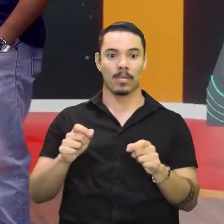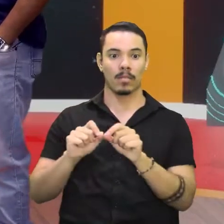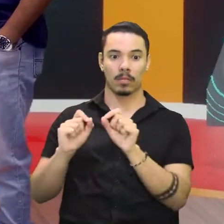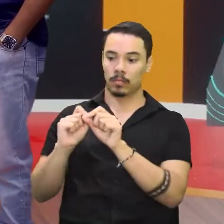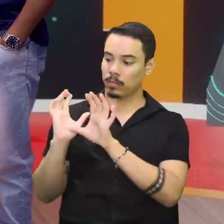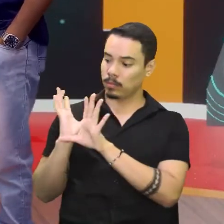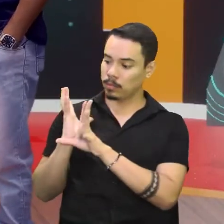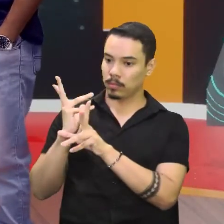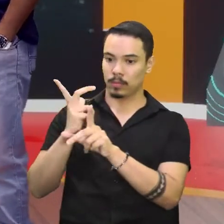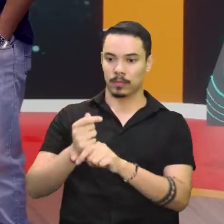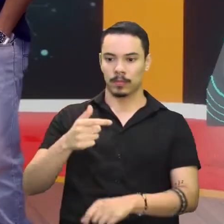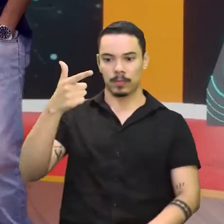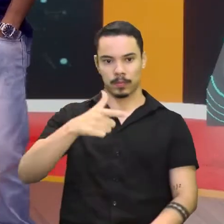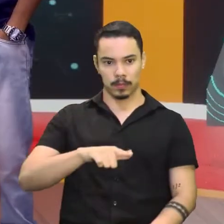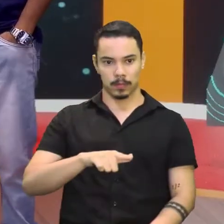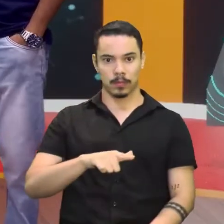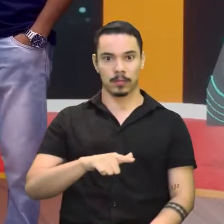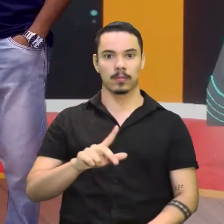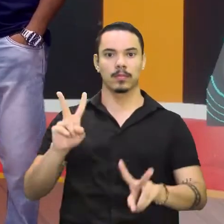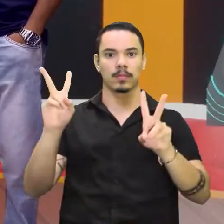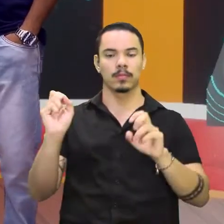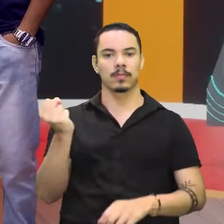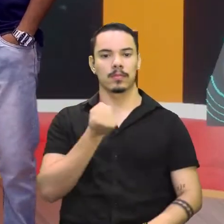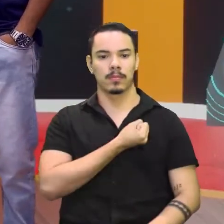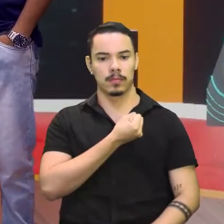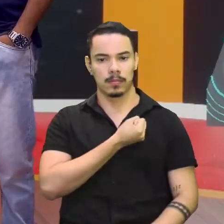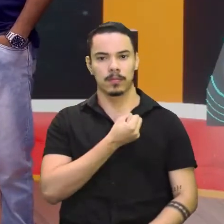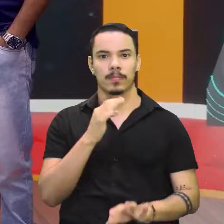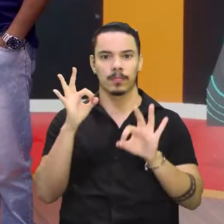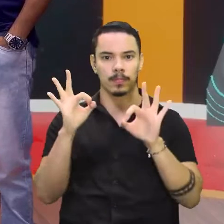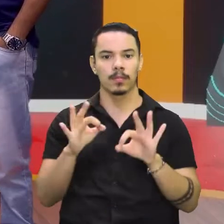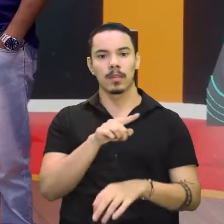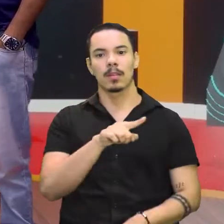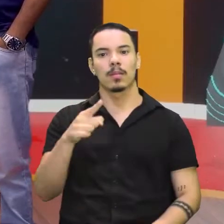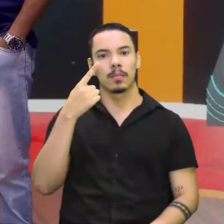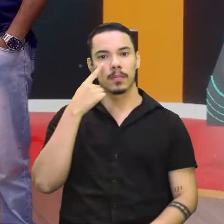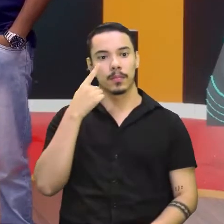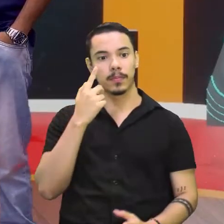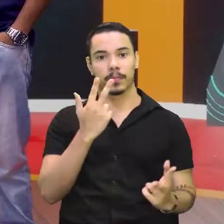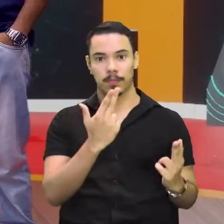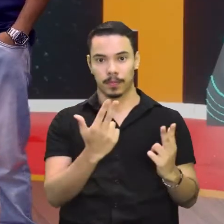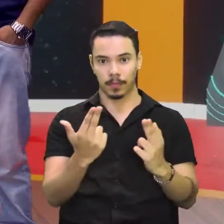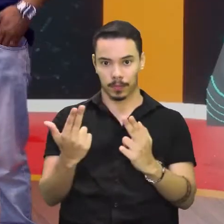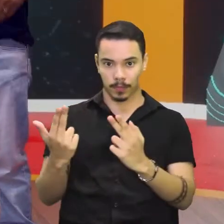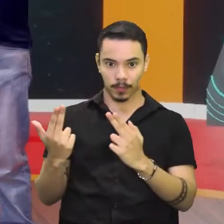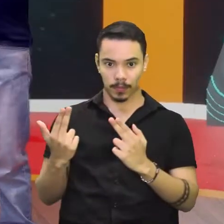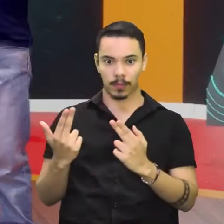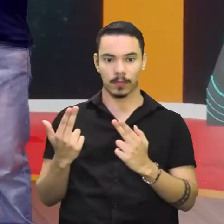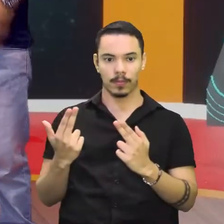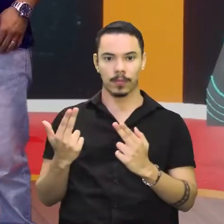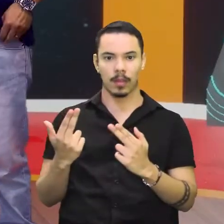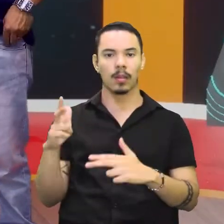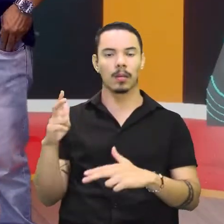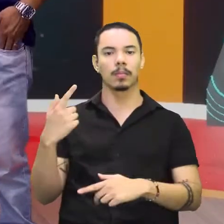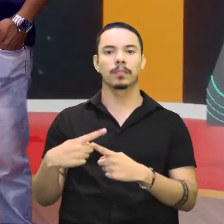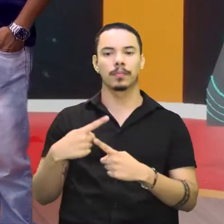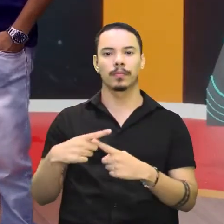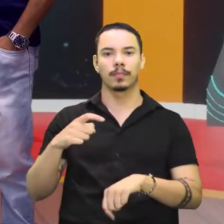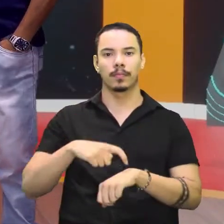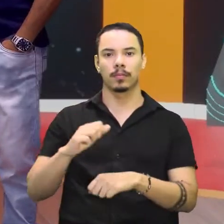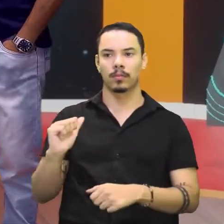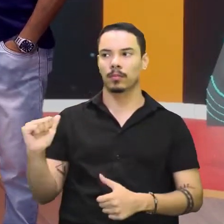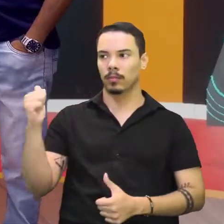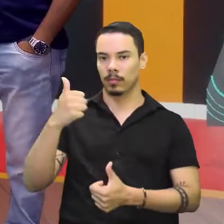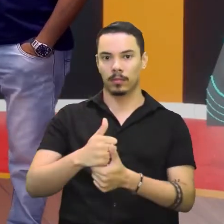polinômio já com os coeficientes numéricos direitinho. Você vai ver que vai estar igualzinho o de cima com o de baixo. Porque a hora que a gente começar a substituir,